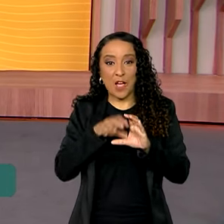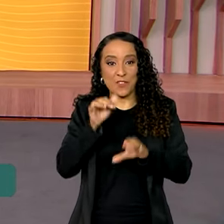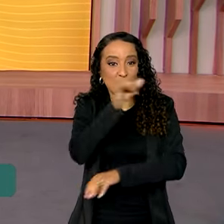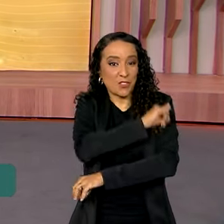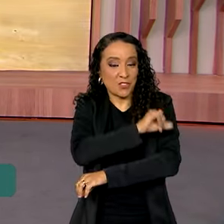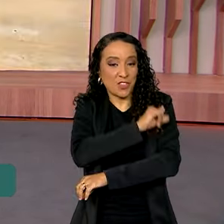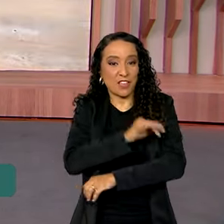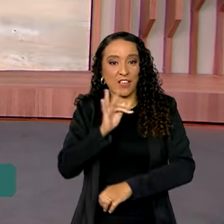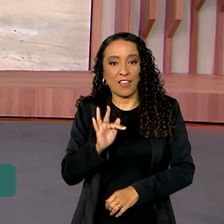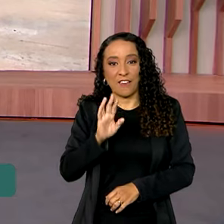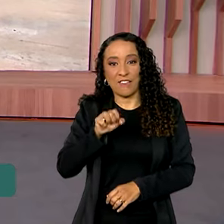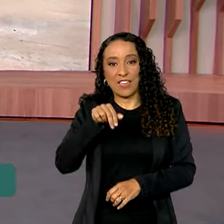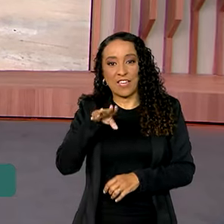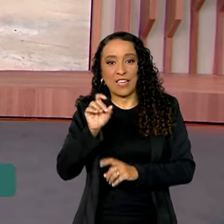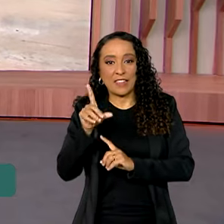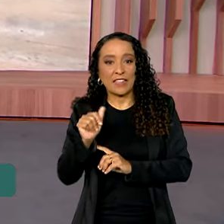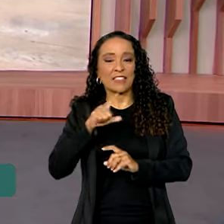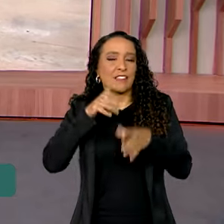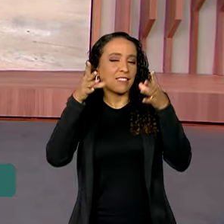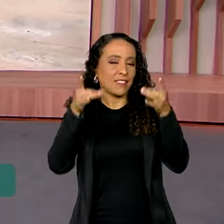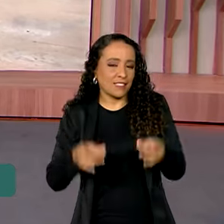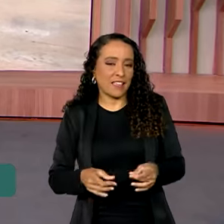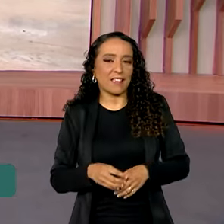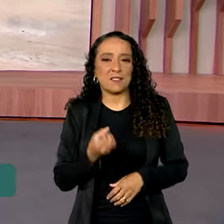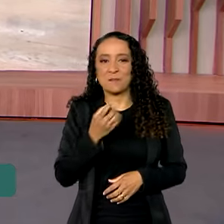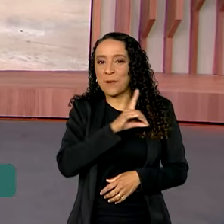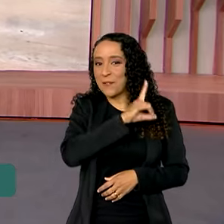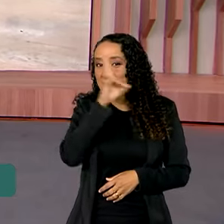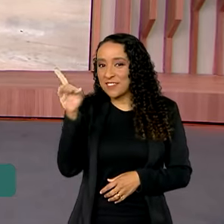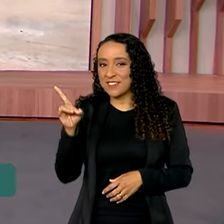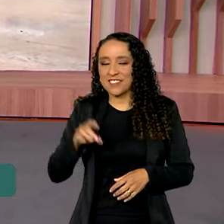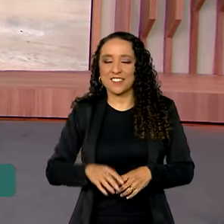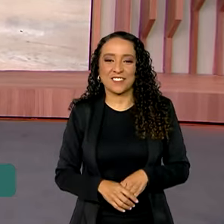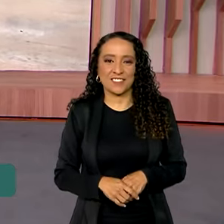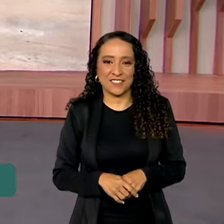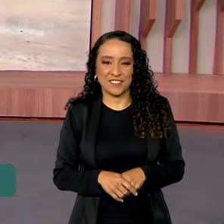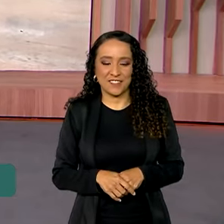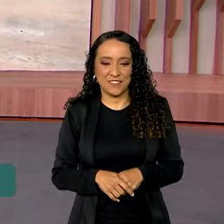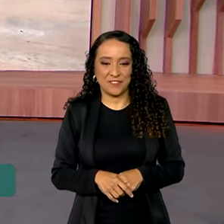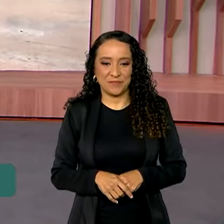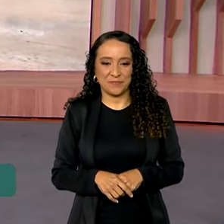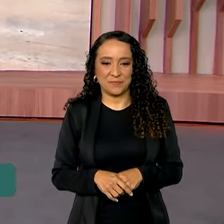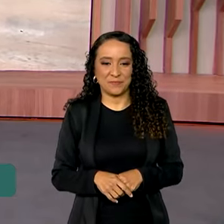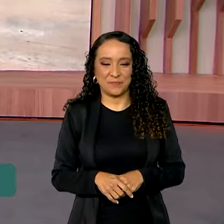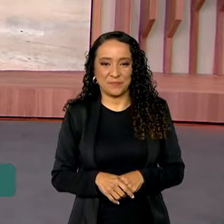do Rio de Janeiro, Fernanda Cruz tem os detalhes para a gente. Bom dia, Fernanda.